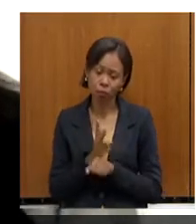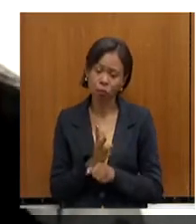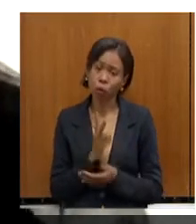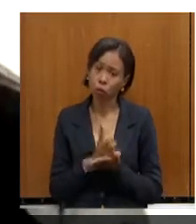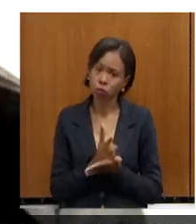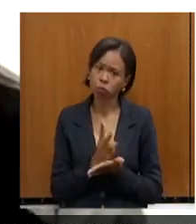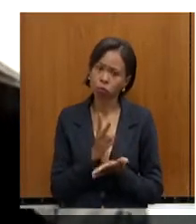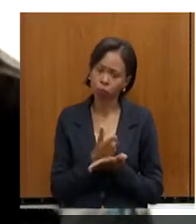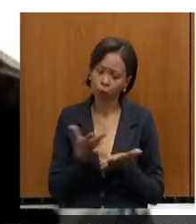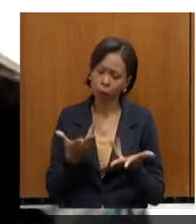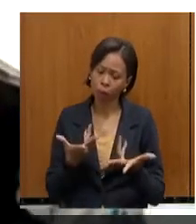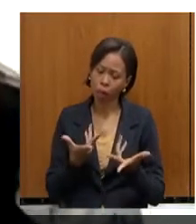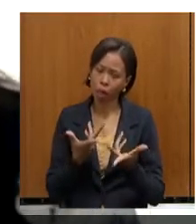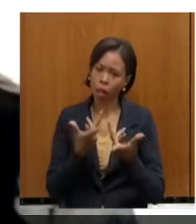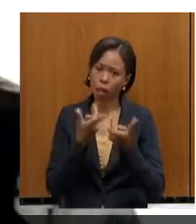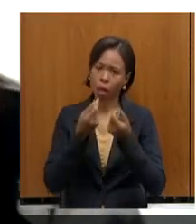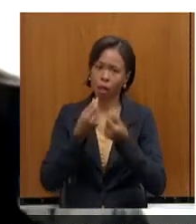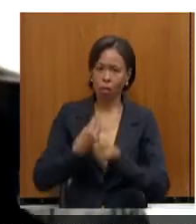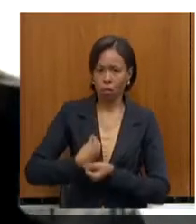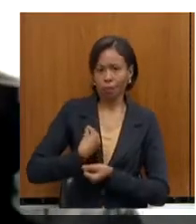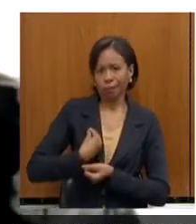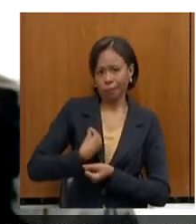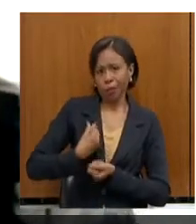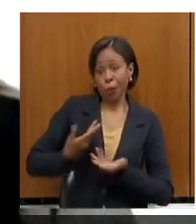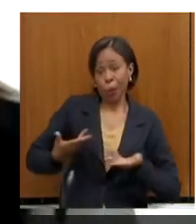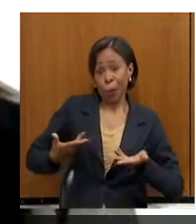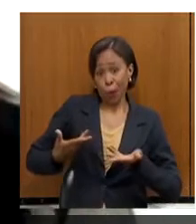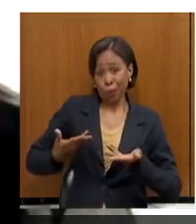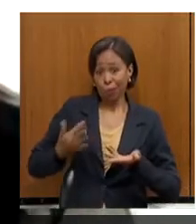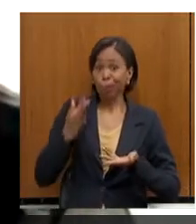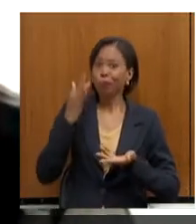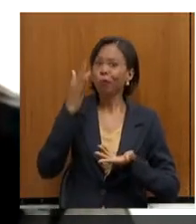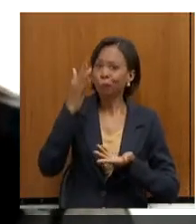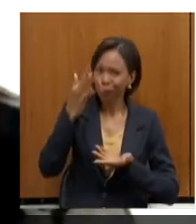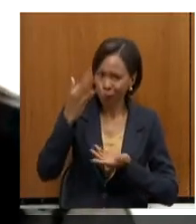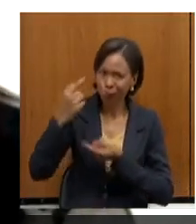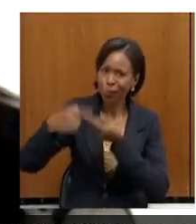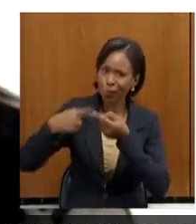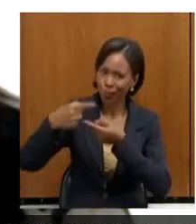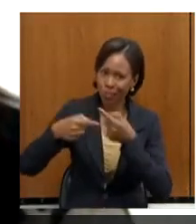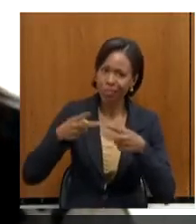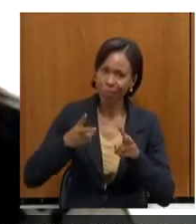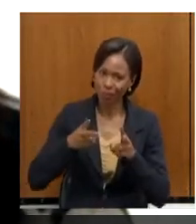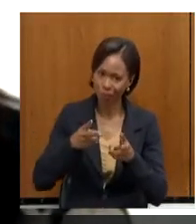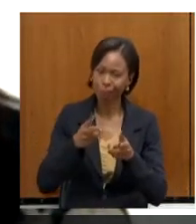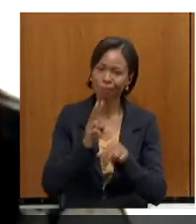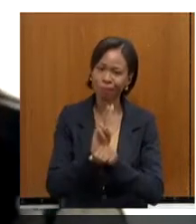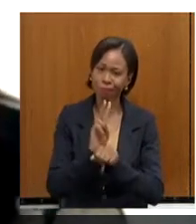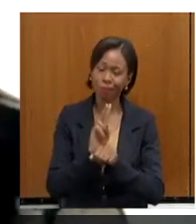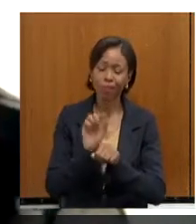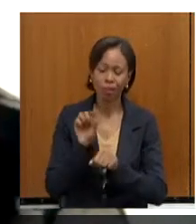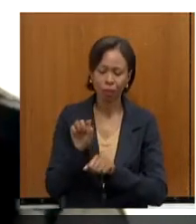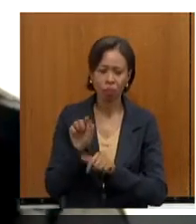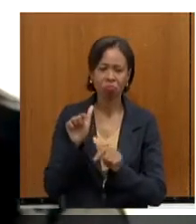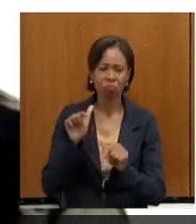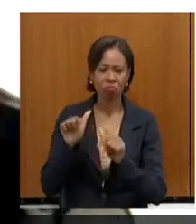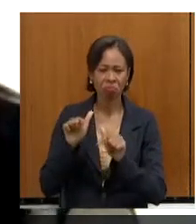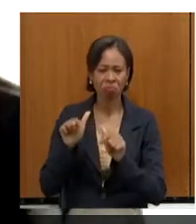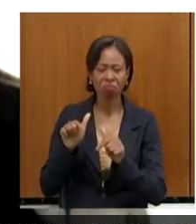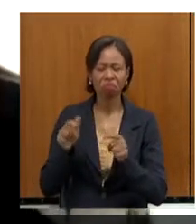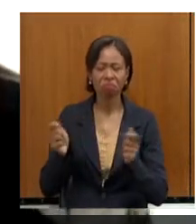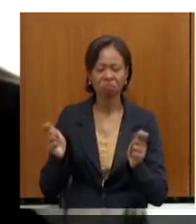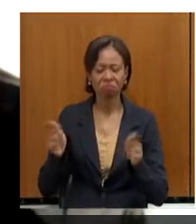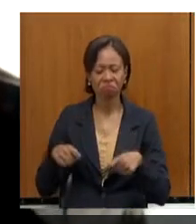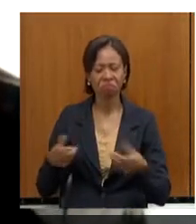a qualidade de vida hoje para gerações futuras né então quero parabenizar esse trabalho com o eu tava extremamente competente